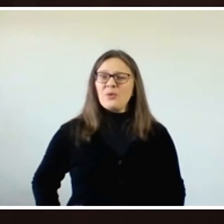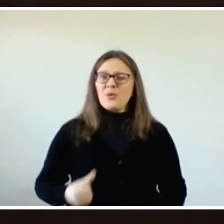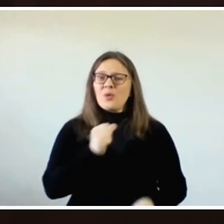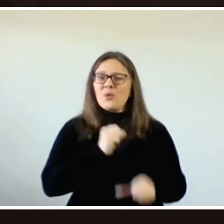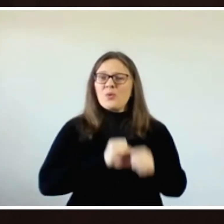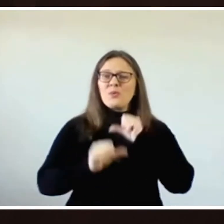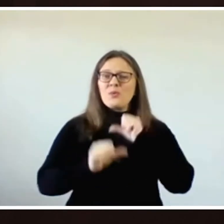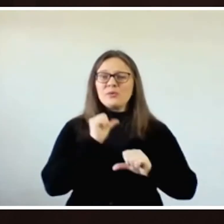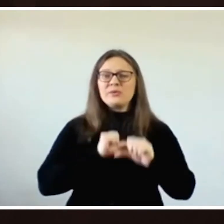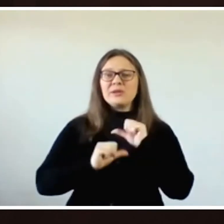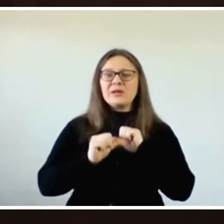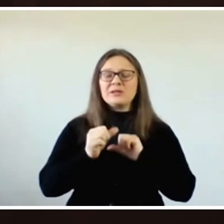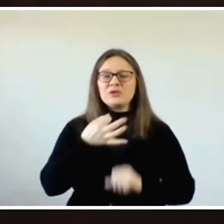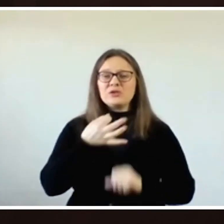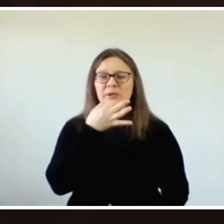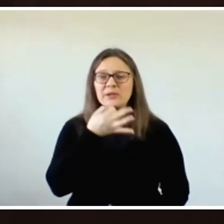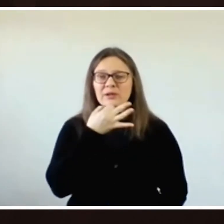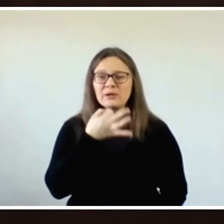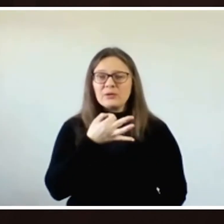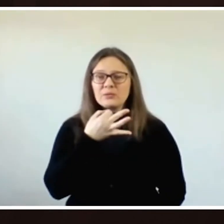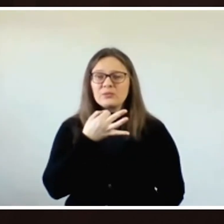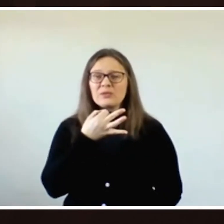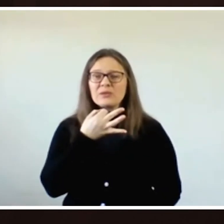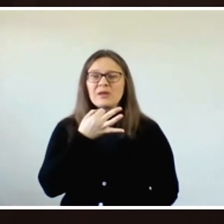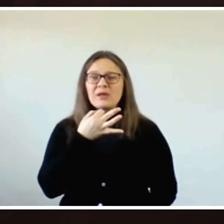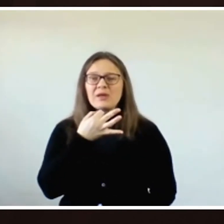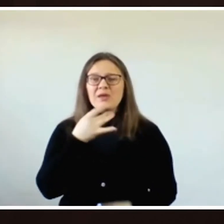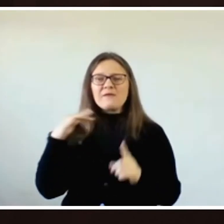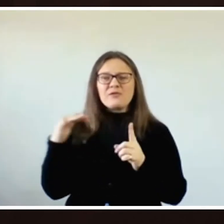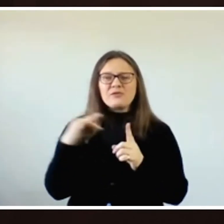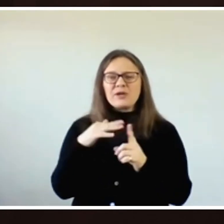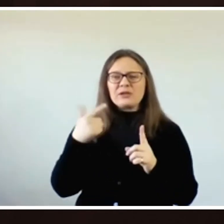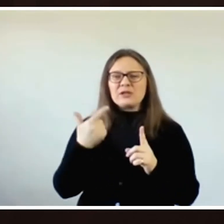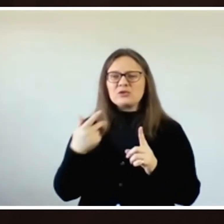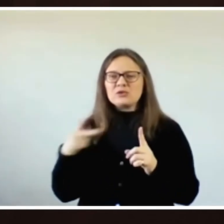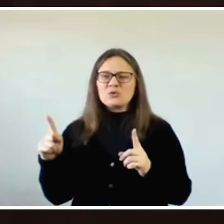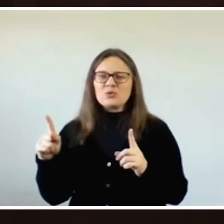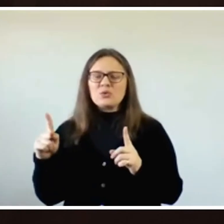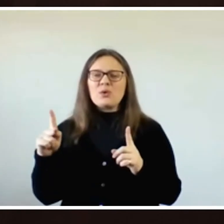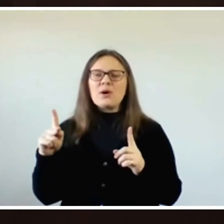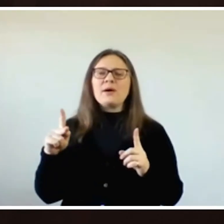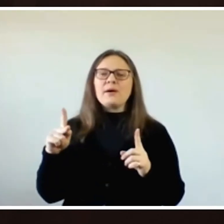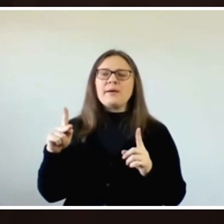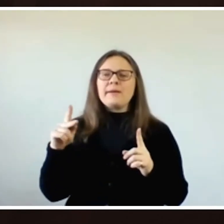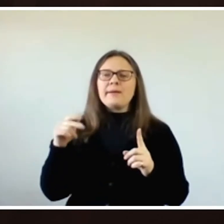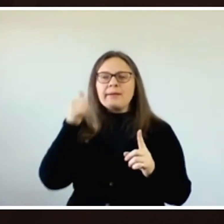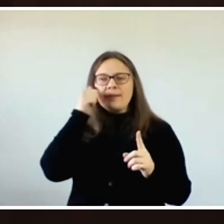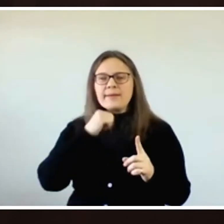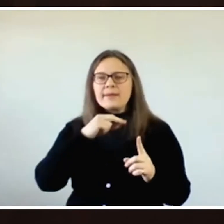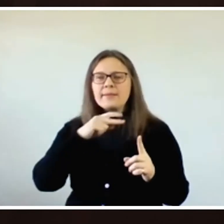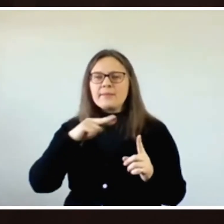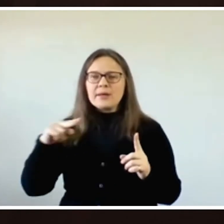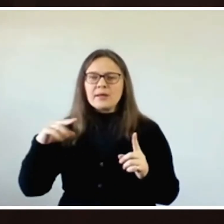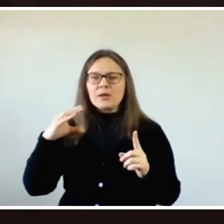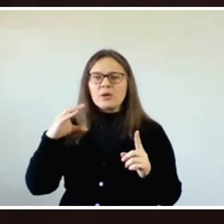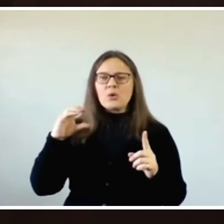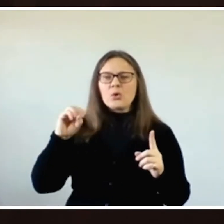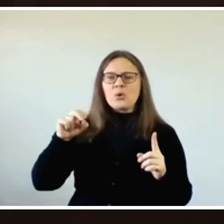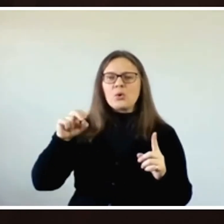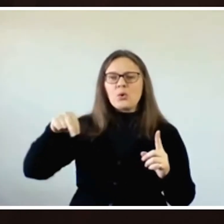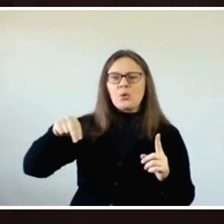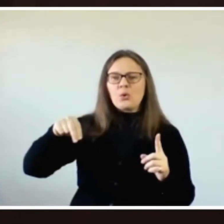irmã Constância, Ário e seus seguidores foram alçados ao topo do favor